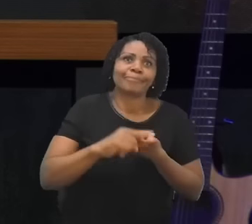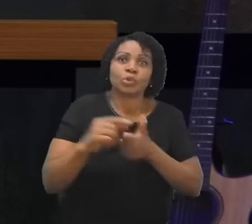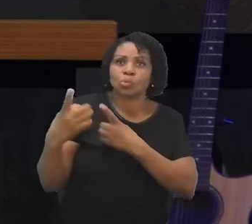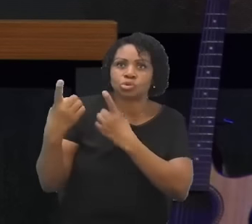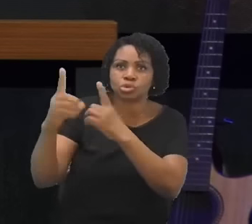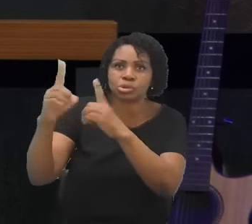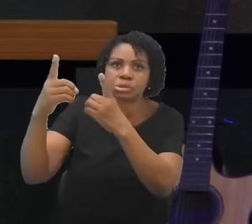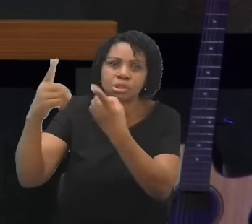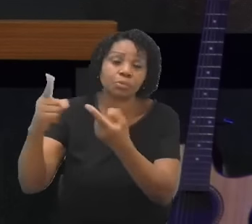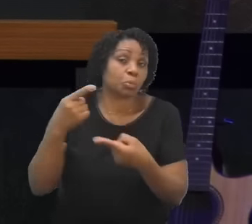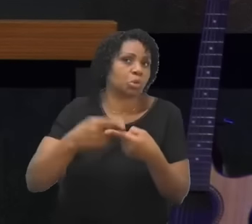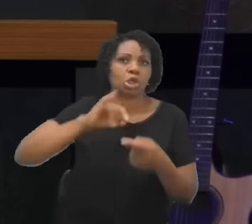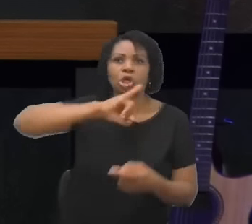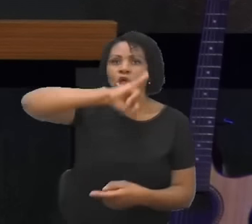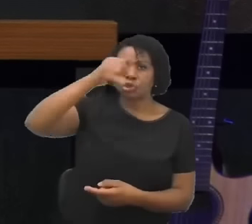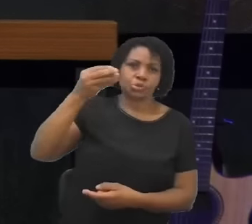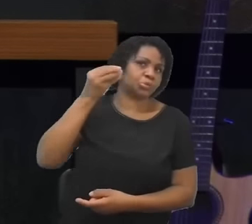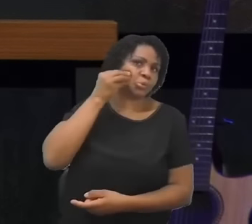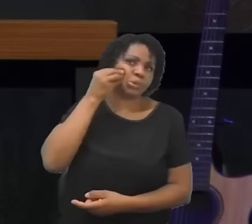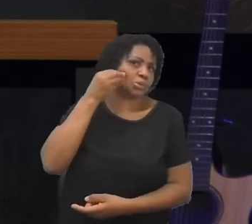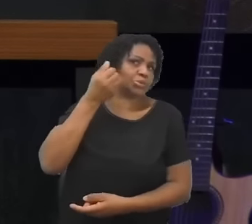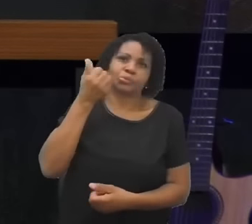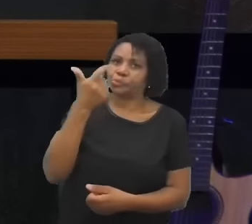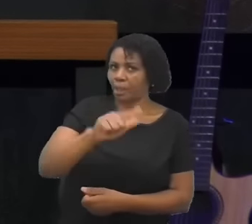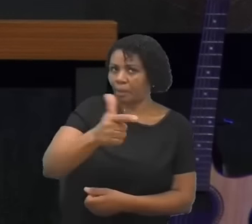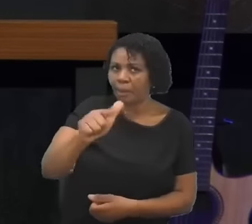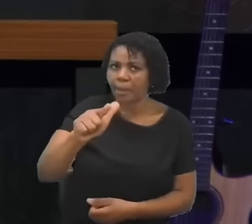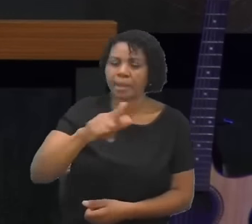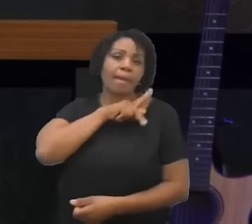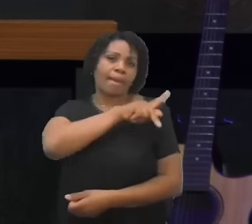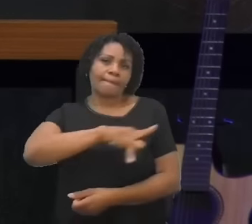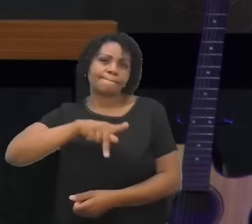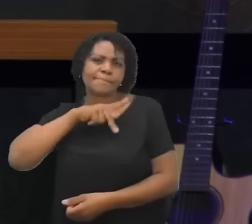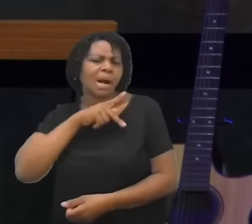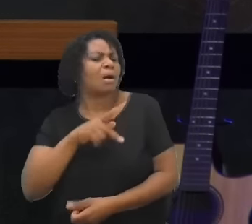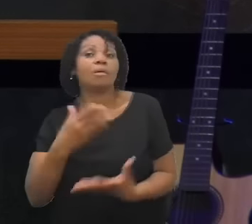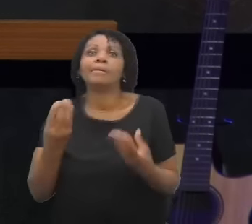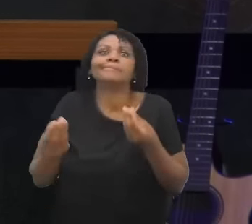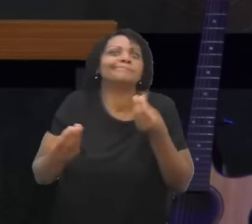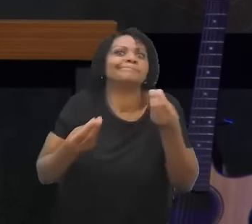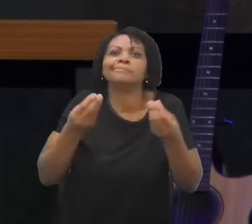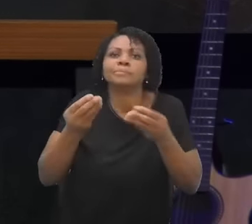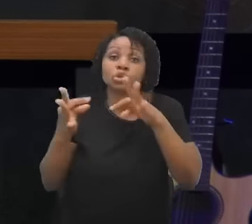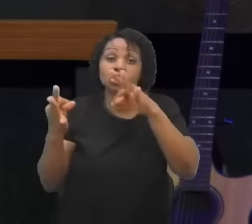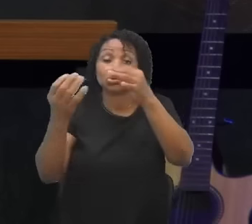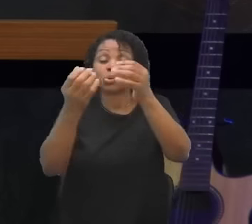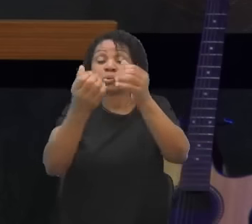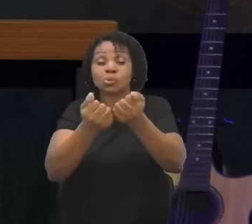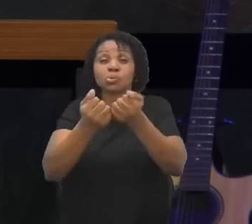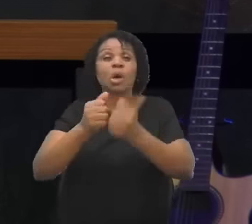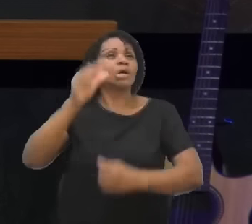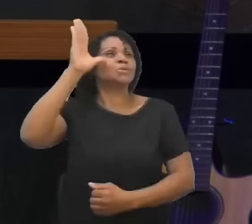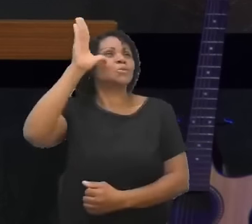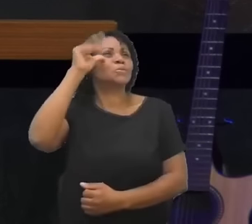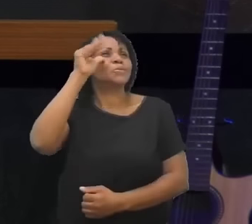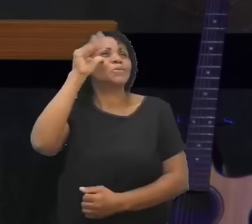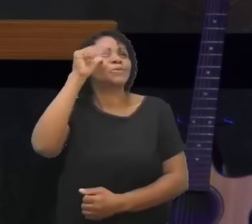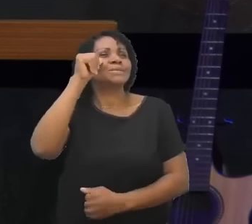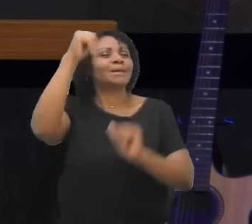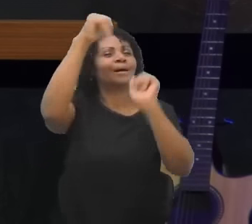12 discípulos, porque Judas não está lá, então é Paulo que está no lugar de Judas. Isso tudo são